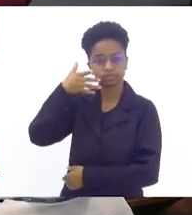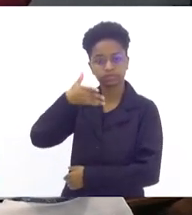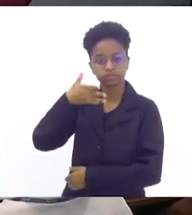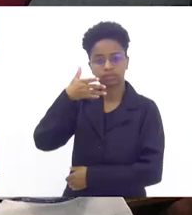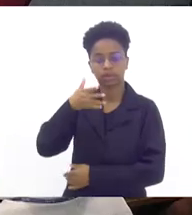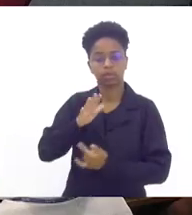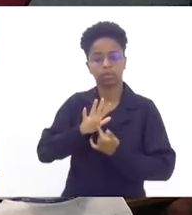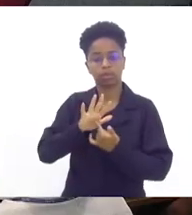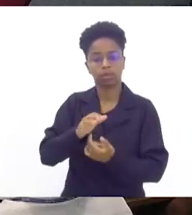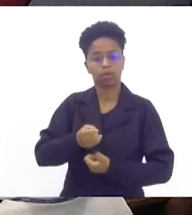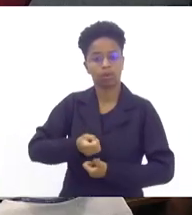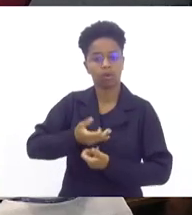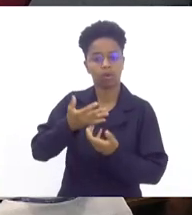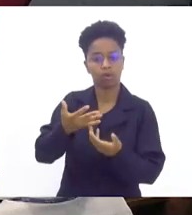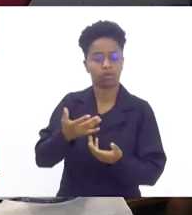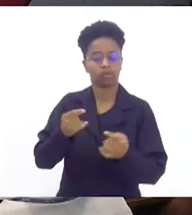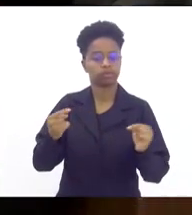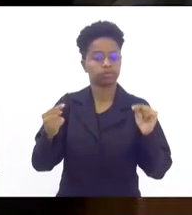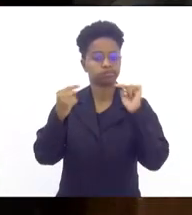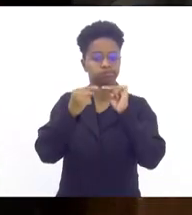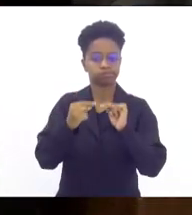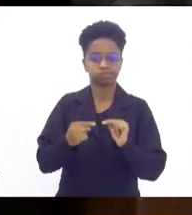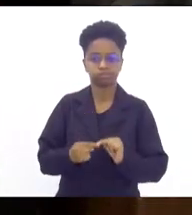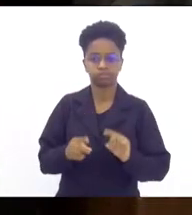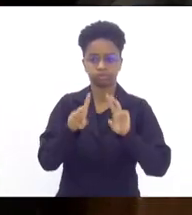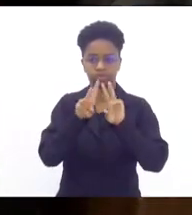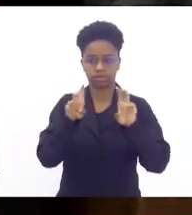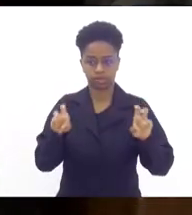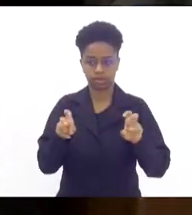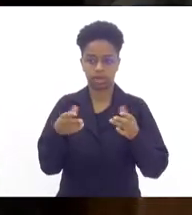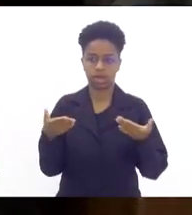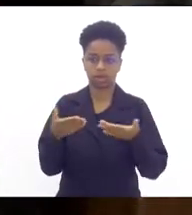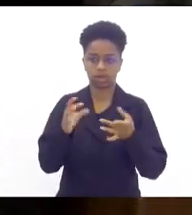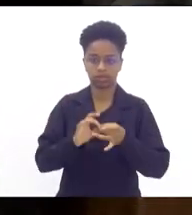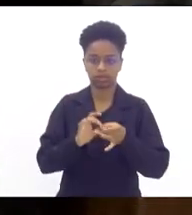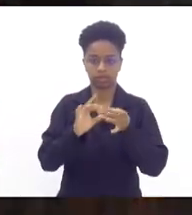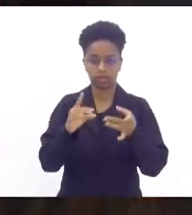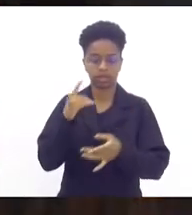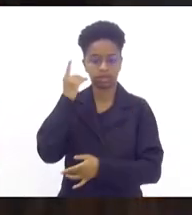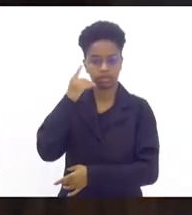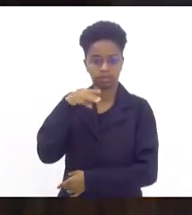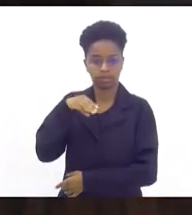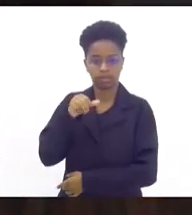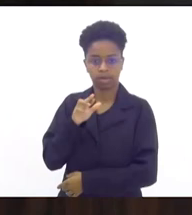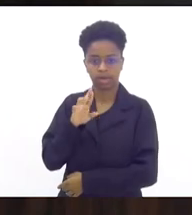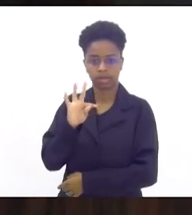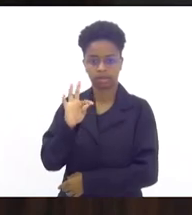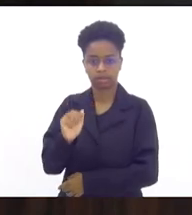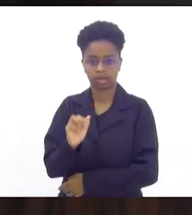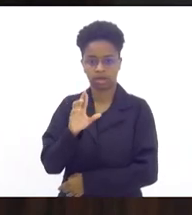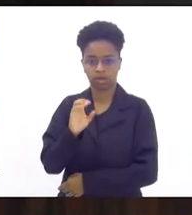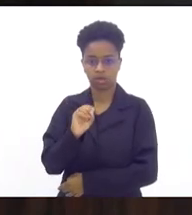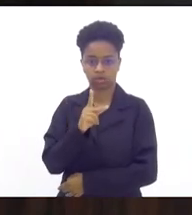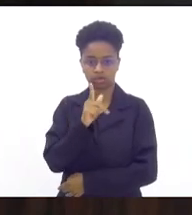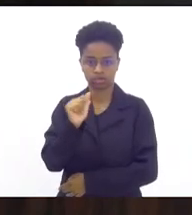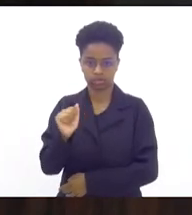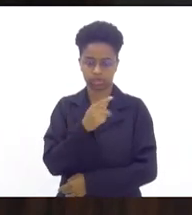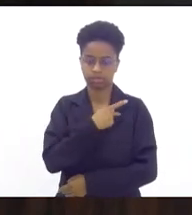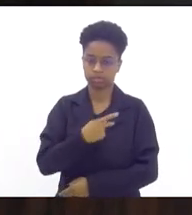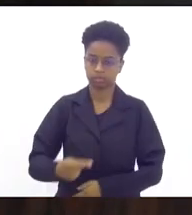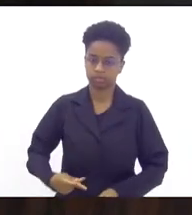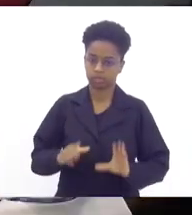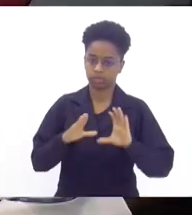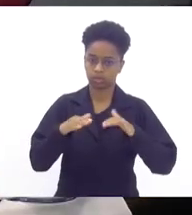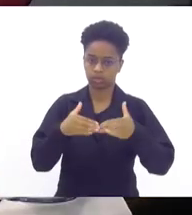a sua fala a respeito a esse tema com a palavra deputada Marta Rocha presidente da Comissão de